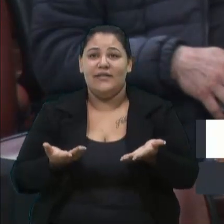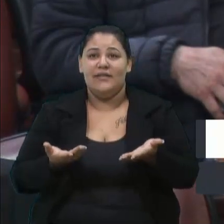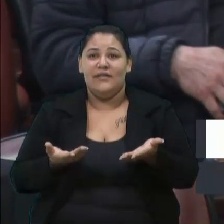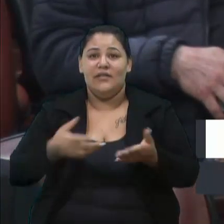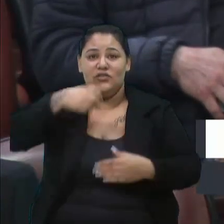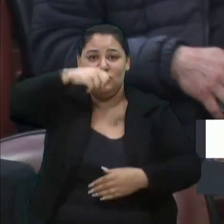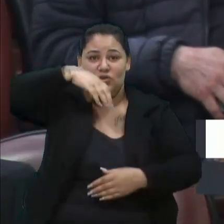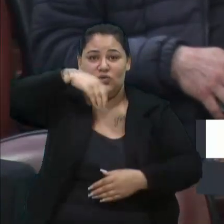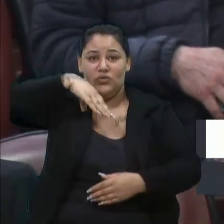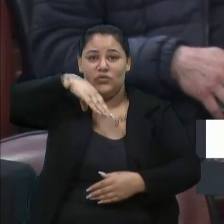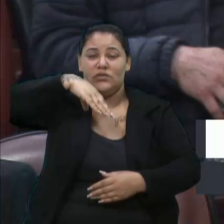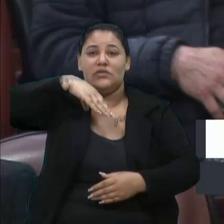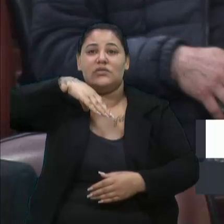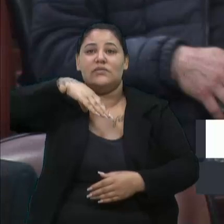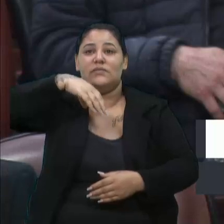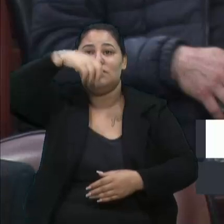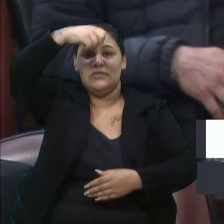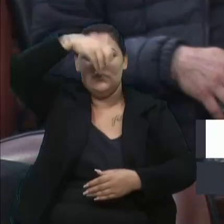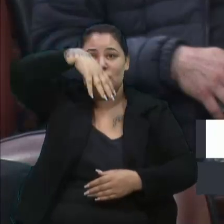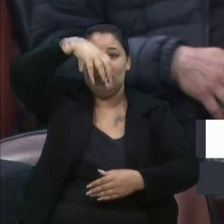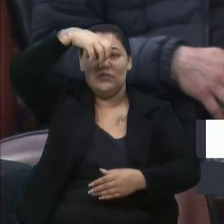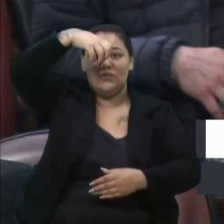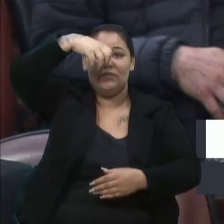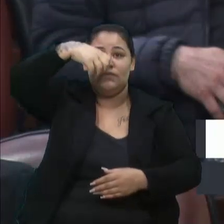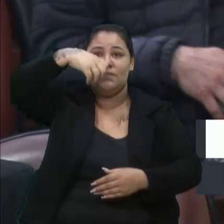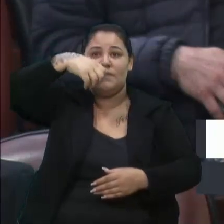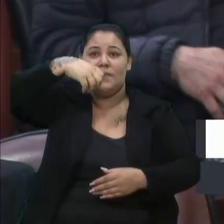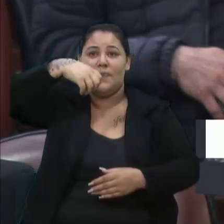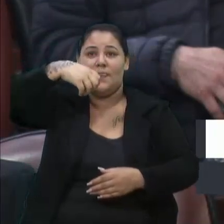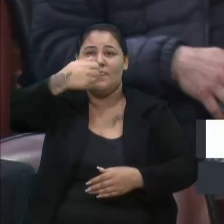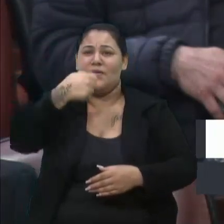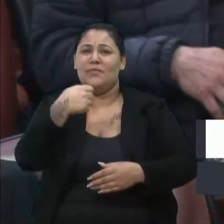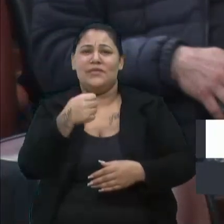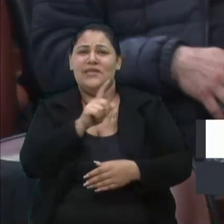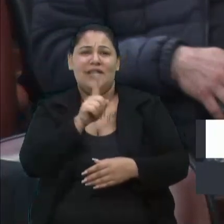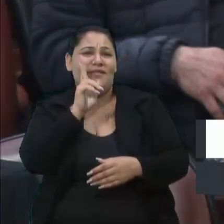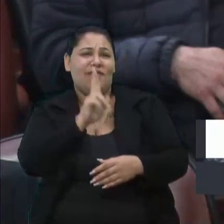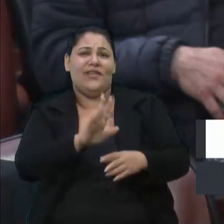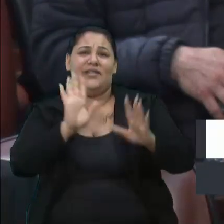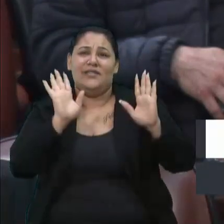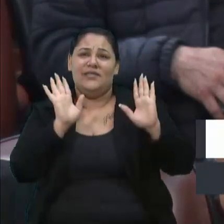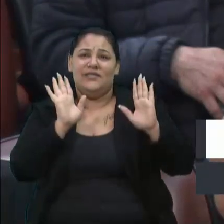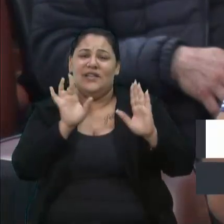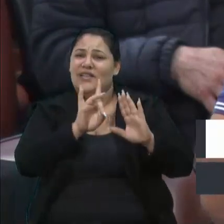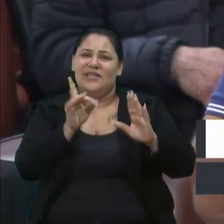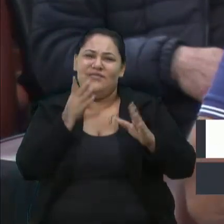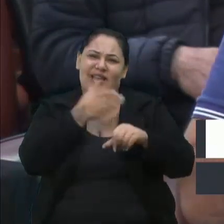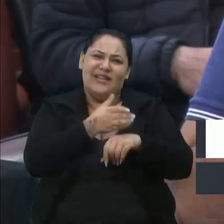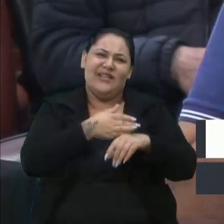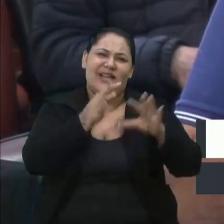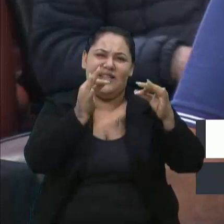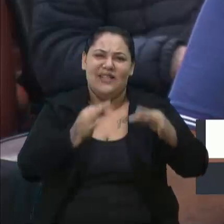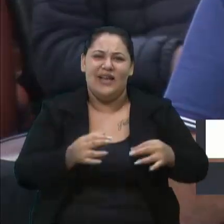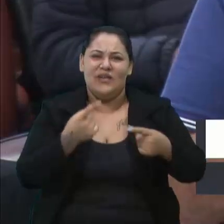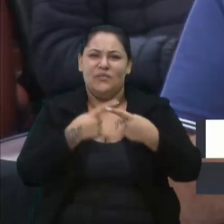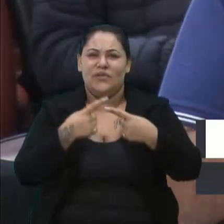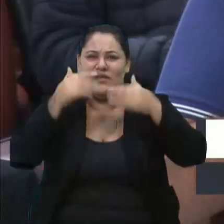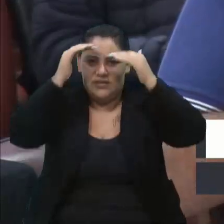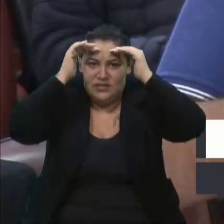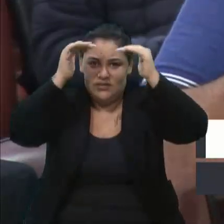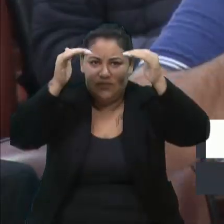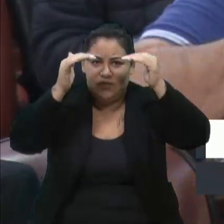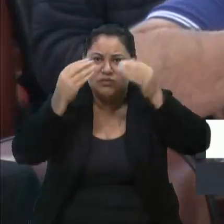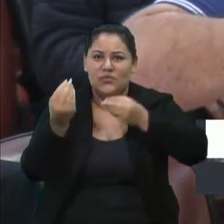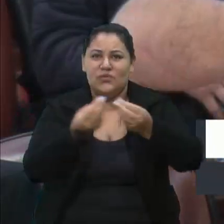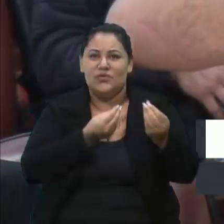de luz Aliás não precisa nem ver os escândalos assim né não vou por isso que eu não quero entrar numa Seara aqui porque eu respeito muito o senhor Vereador